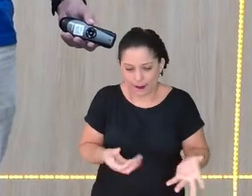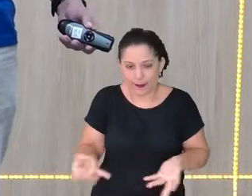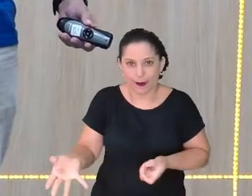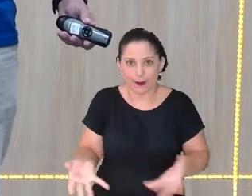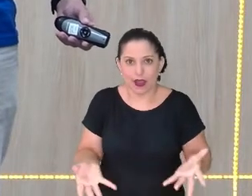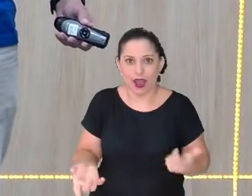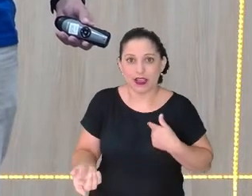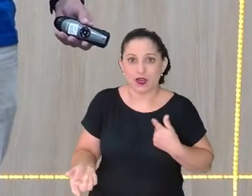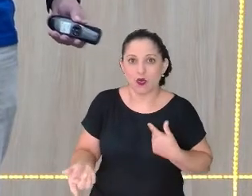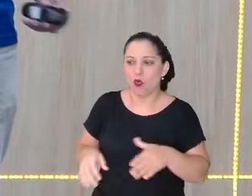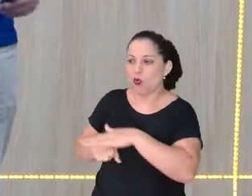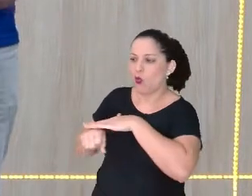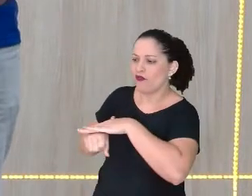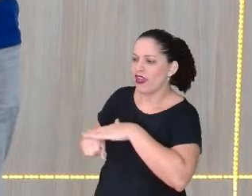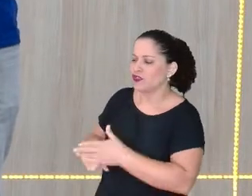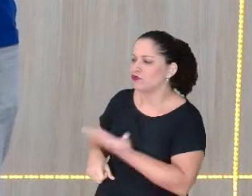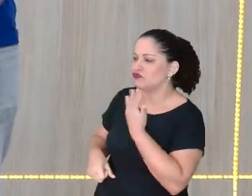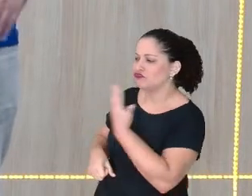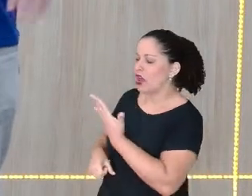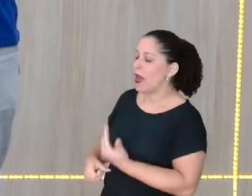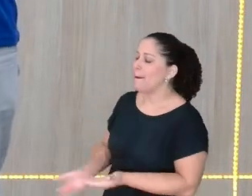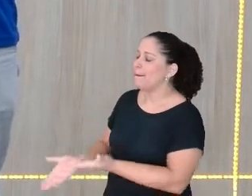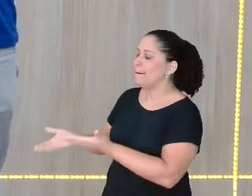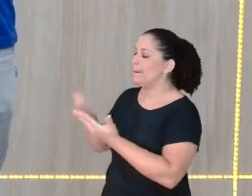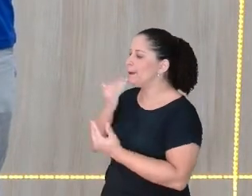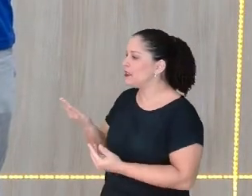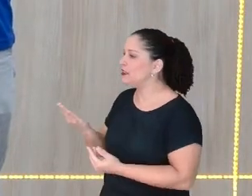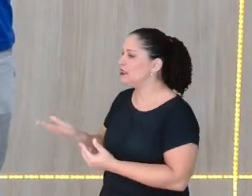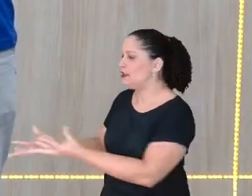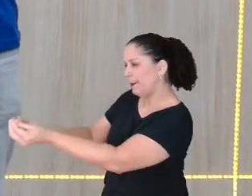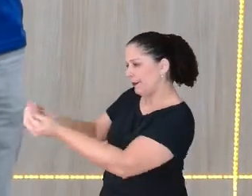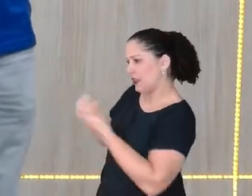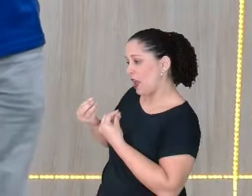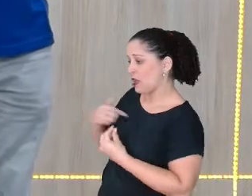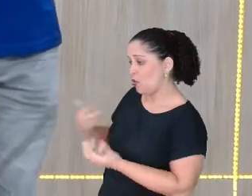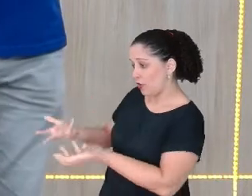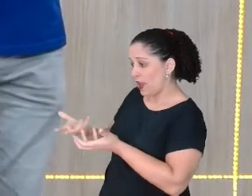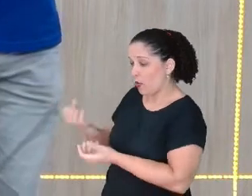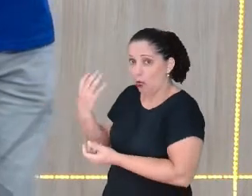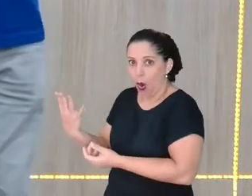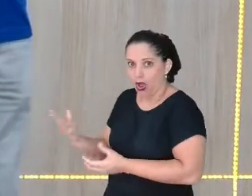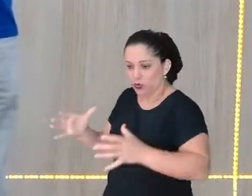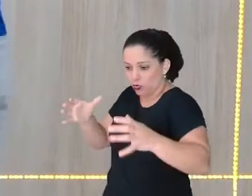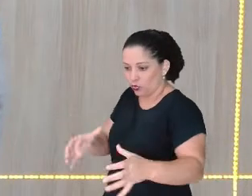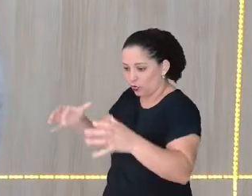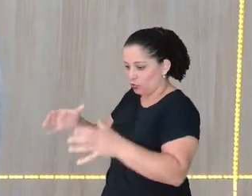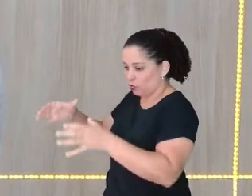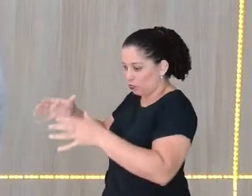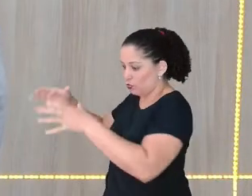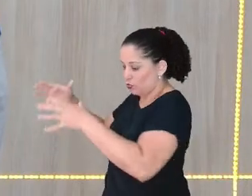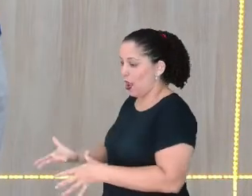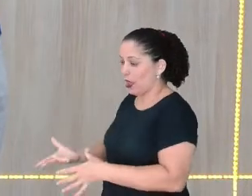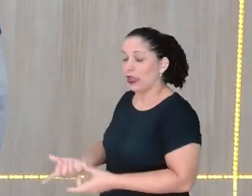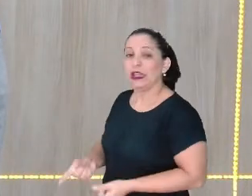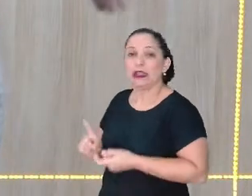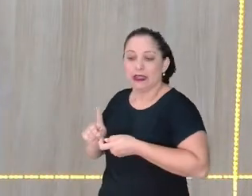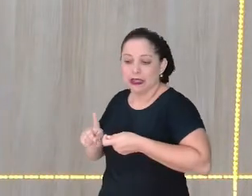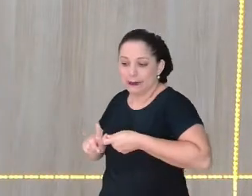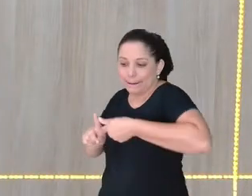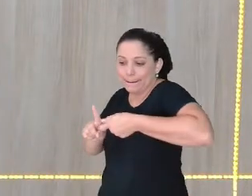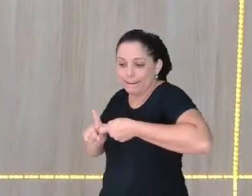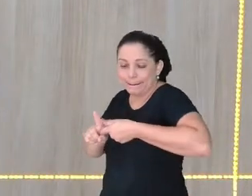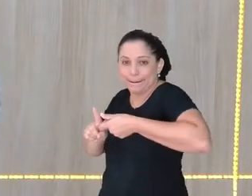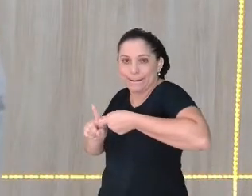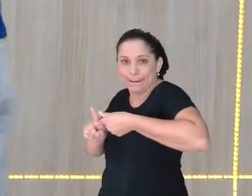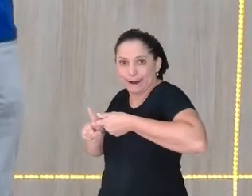cheio de trigo. Billy, me presta aí. Eu quero 4 sacas de milho. Eu vou